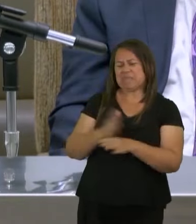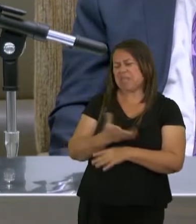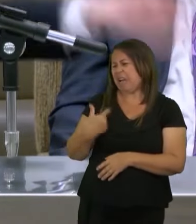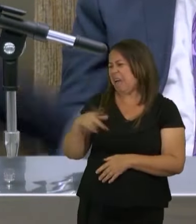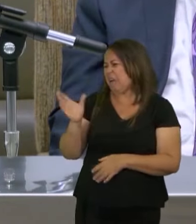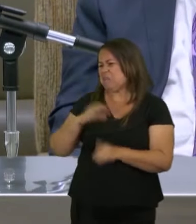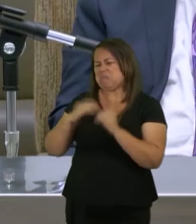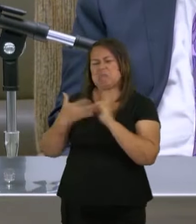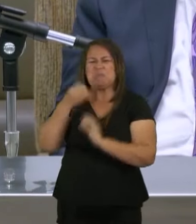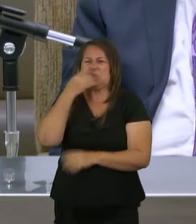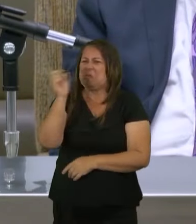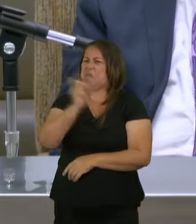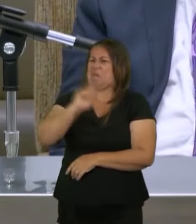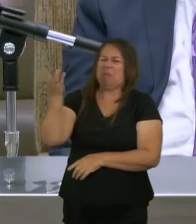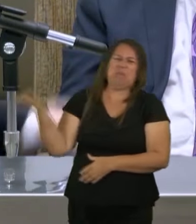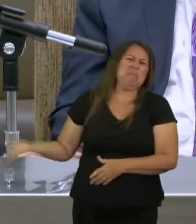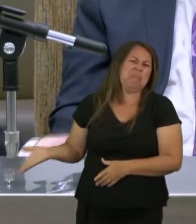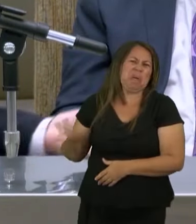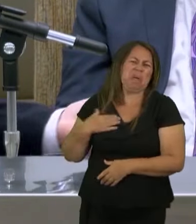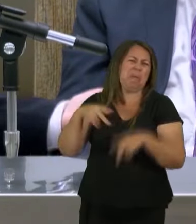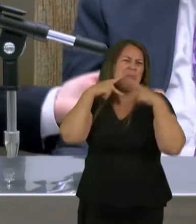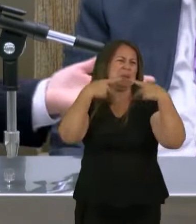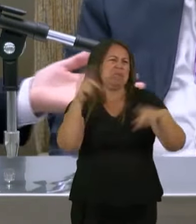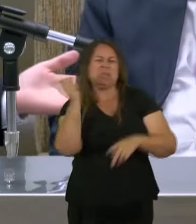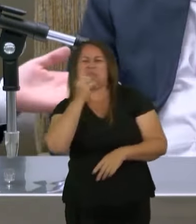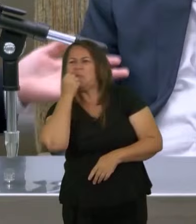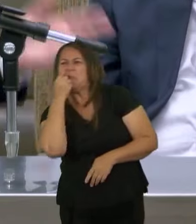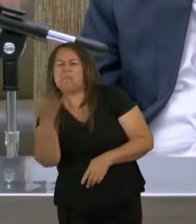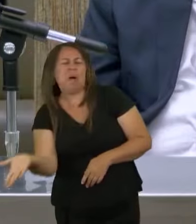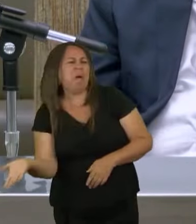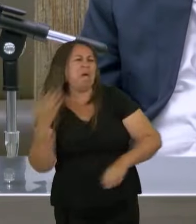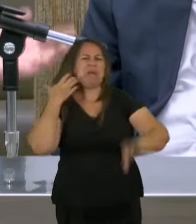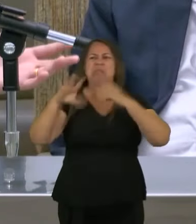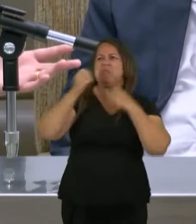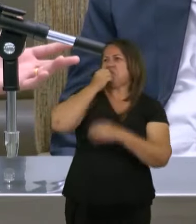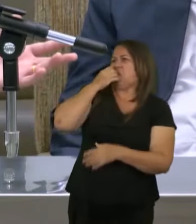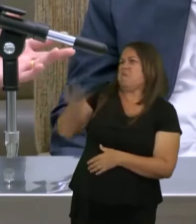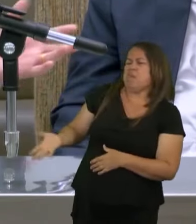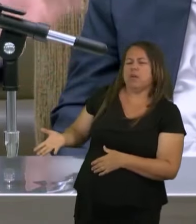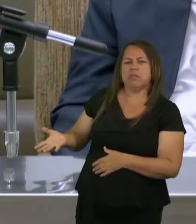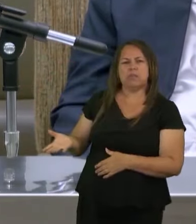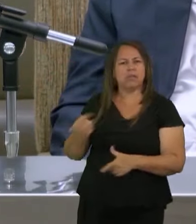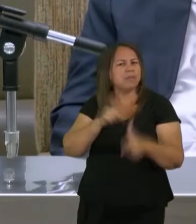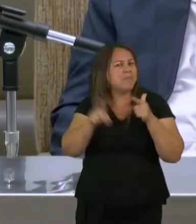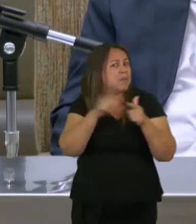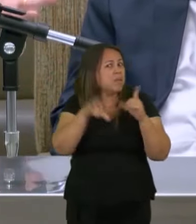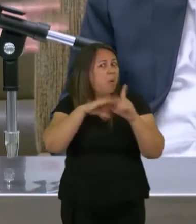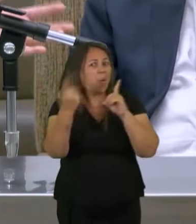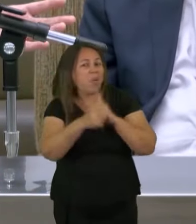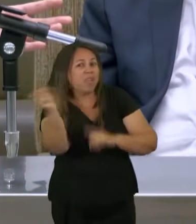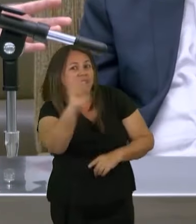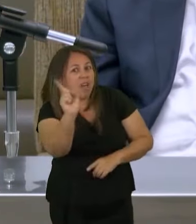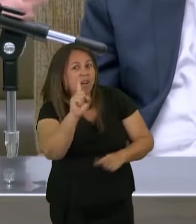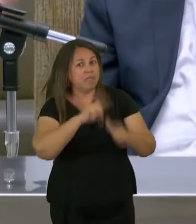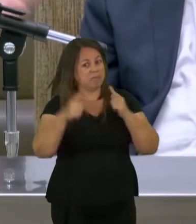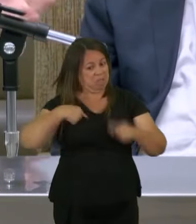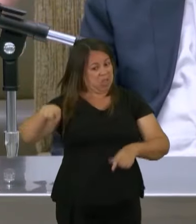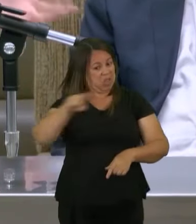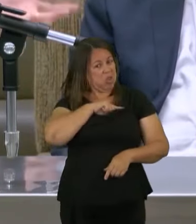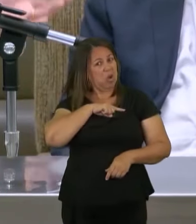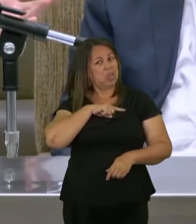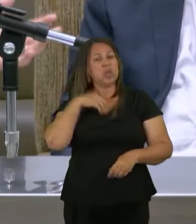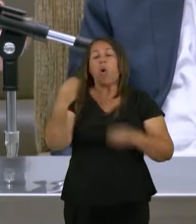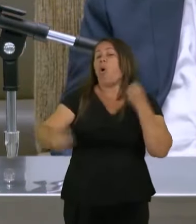foi bom, o cantor não foi bom, quem dirigiu não foi bom. Não, irmão, o problema não é o culto, o problema está em nós.